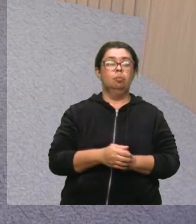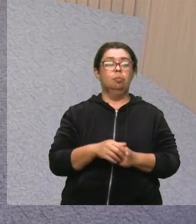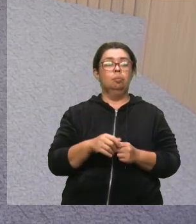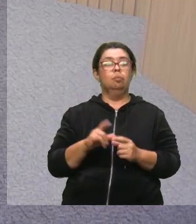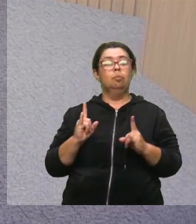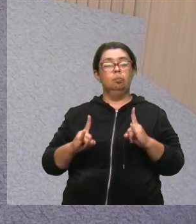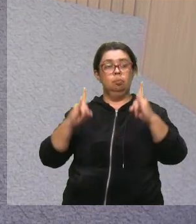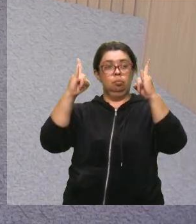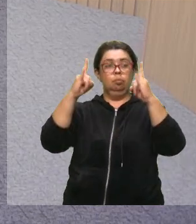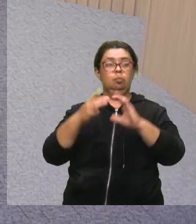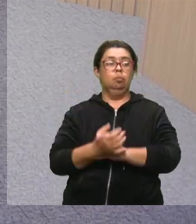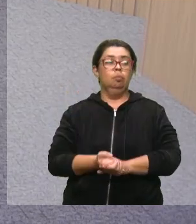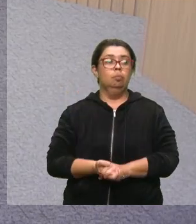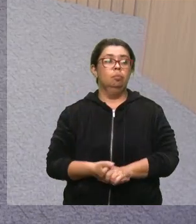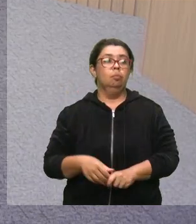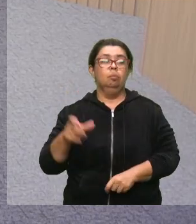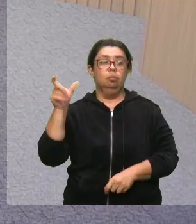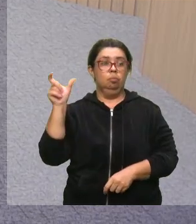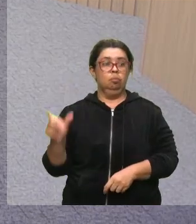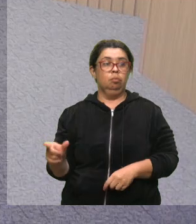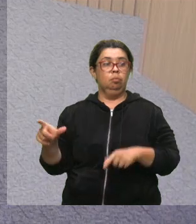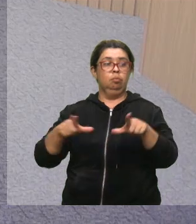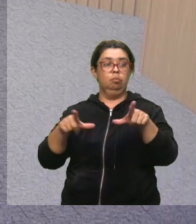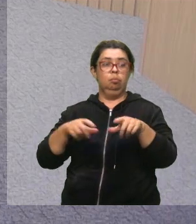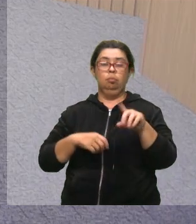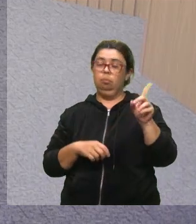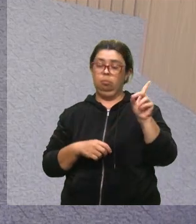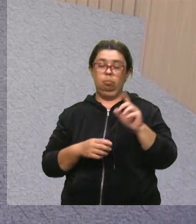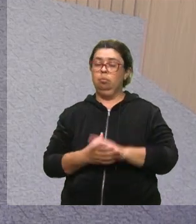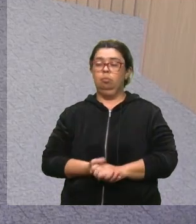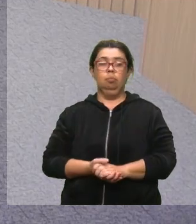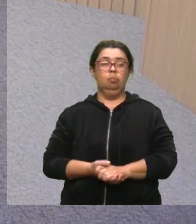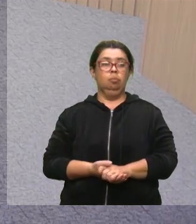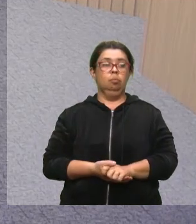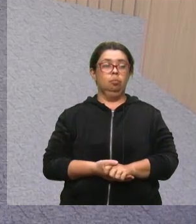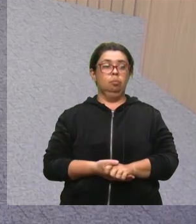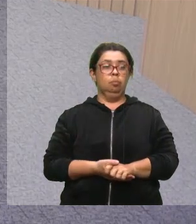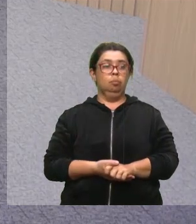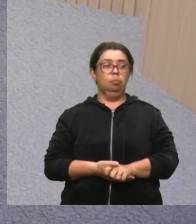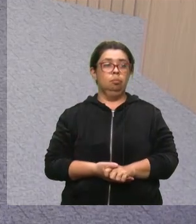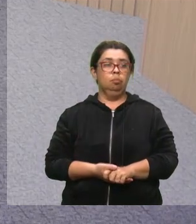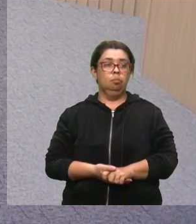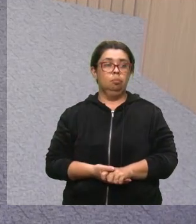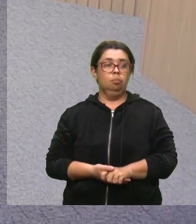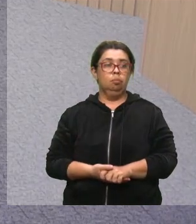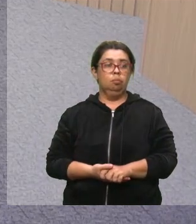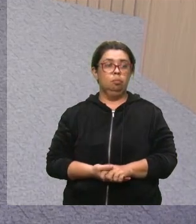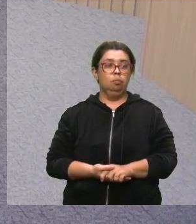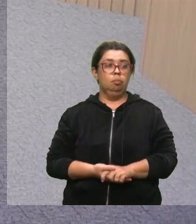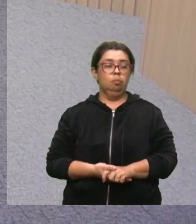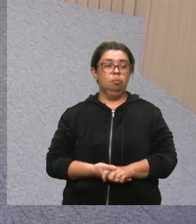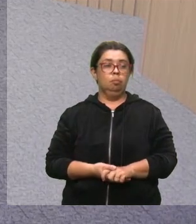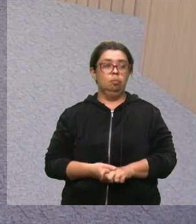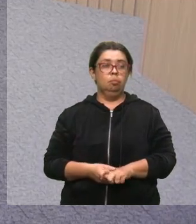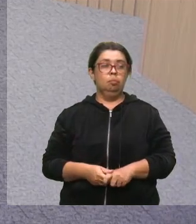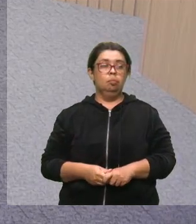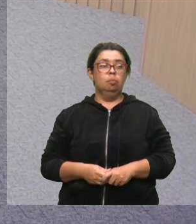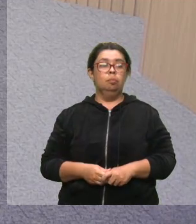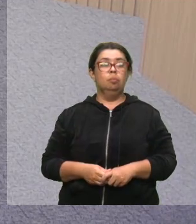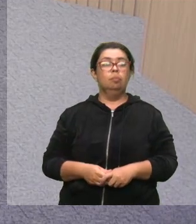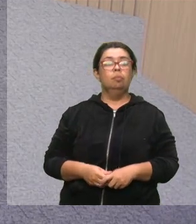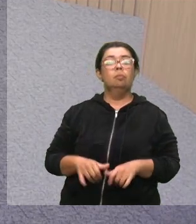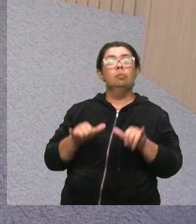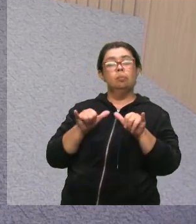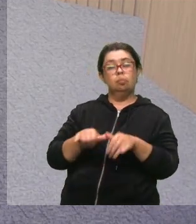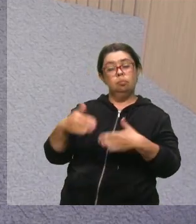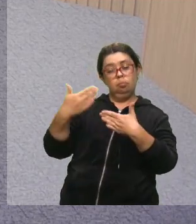E funcionário? Não, funcionário não. Perfeito. Para quem não tem conhecimento, funciona ali em frente